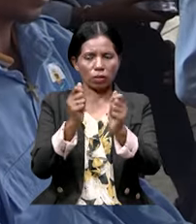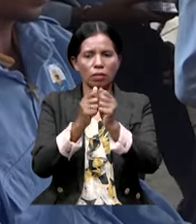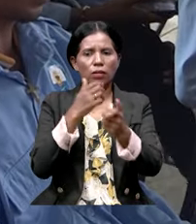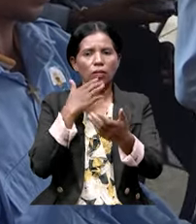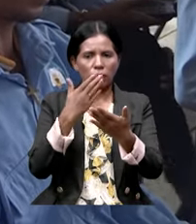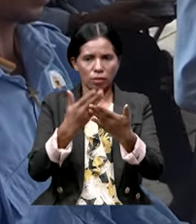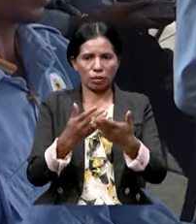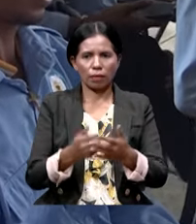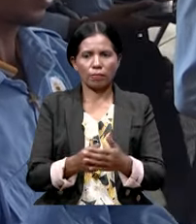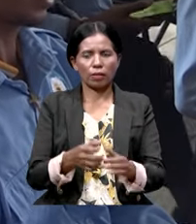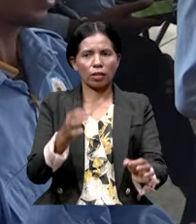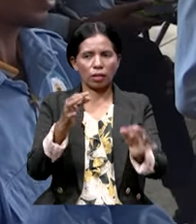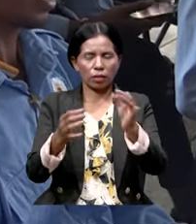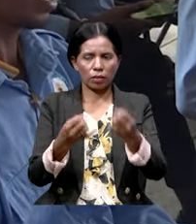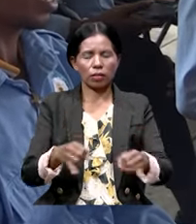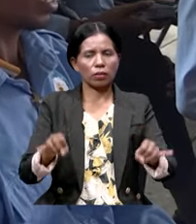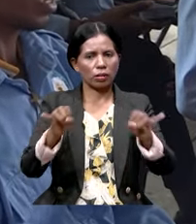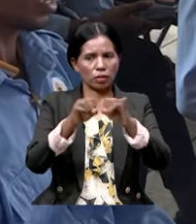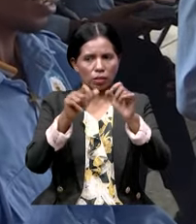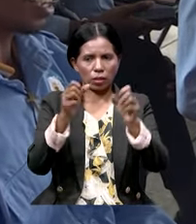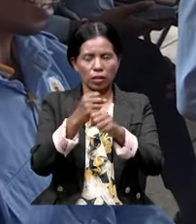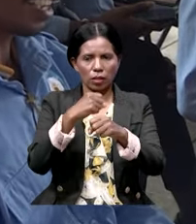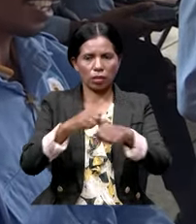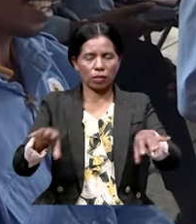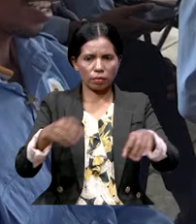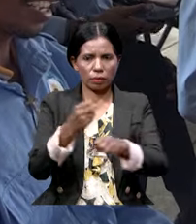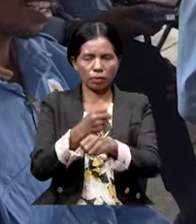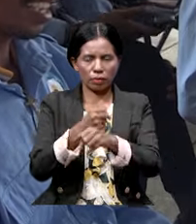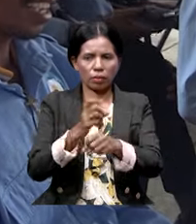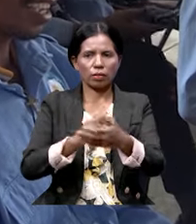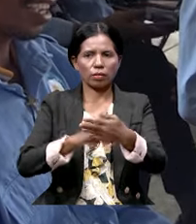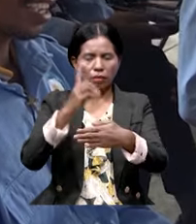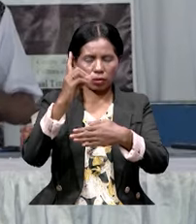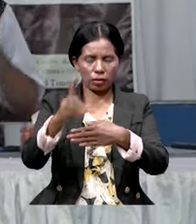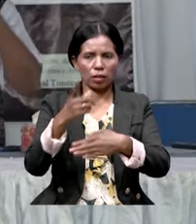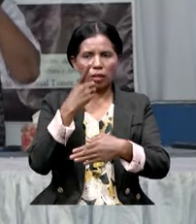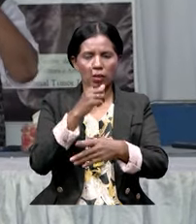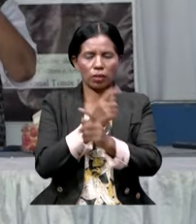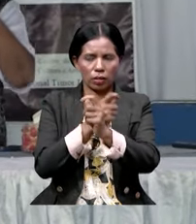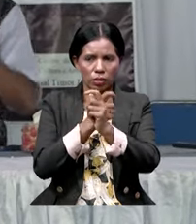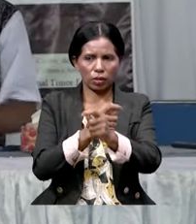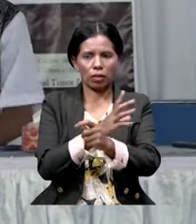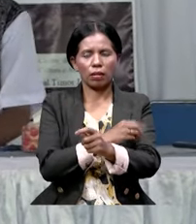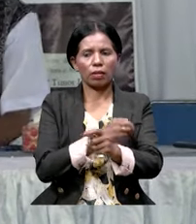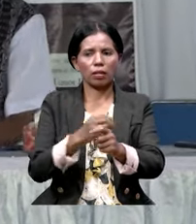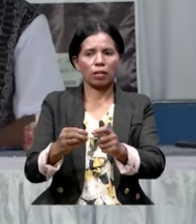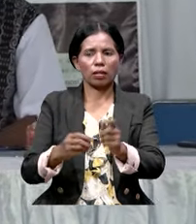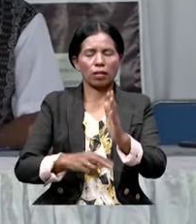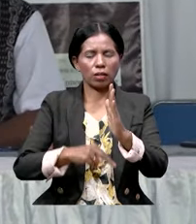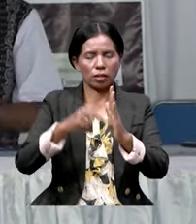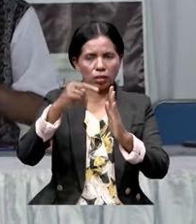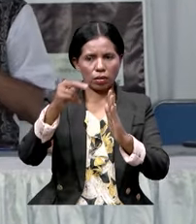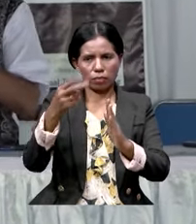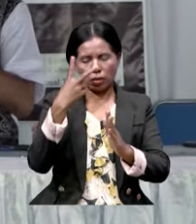Nune, mas que instituição ne, halo esforço ona hodi desenvolve lian tetum e a parte técnico no nível aproximação